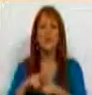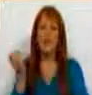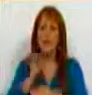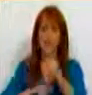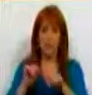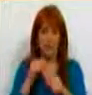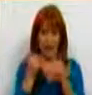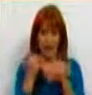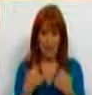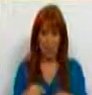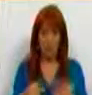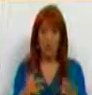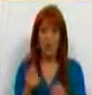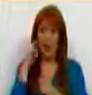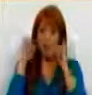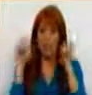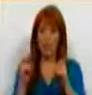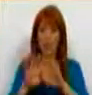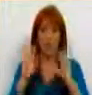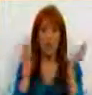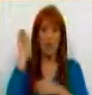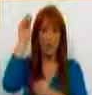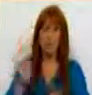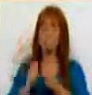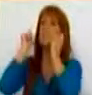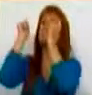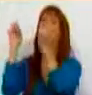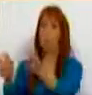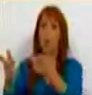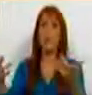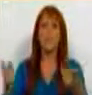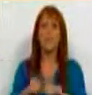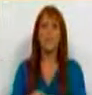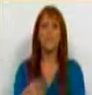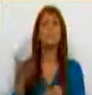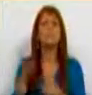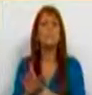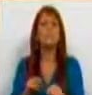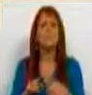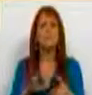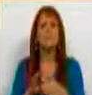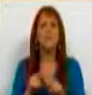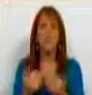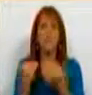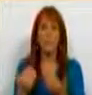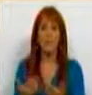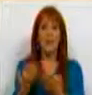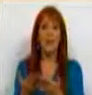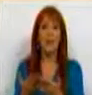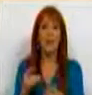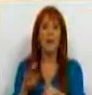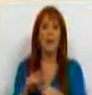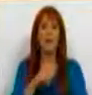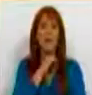enviou esta informação à Procuradoria-Geral da República, designadamente solicitando informação